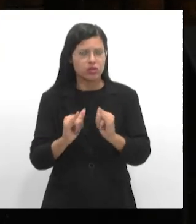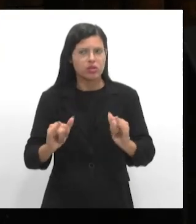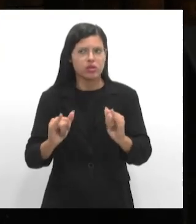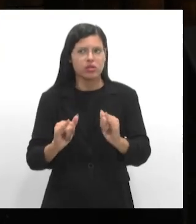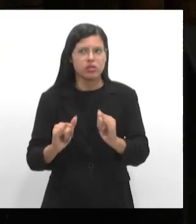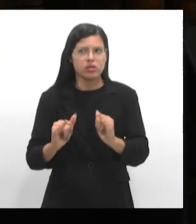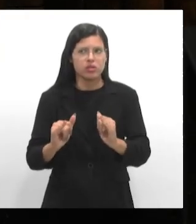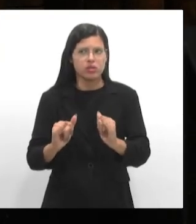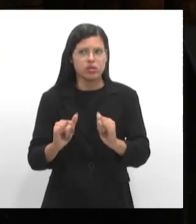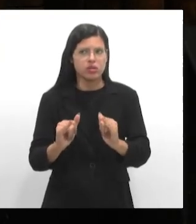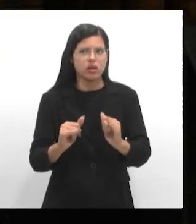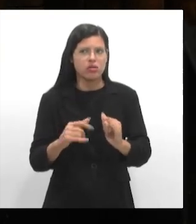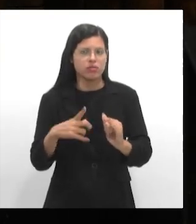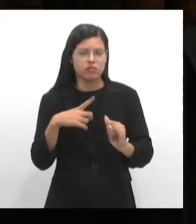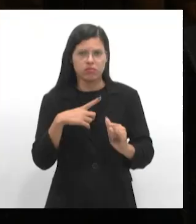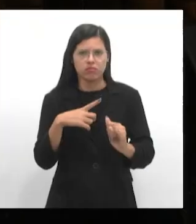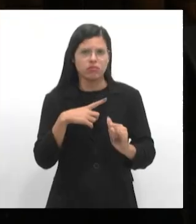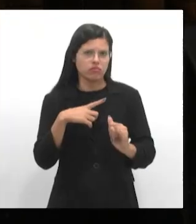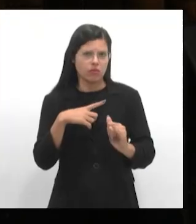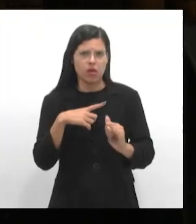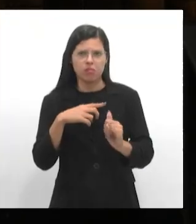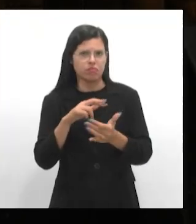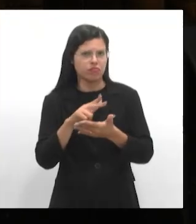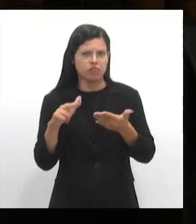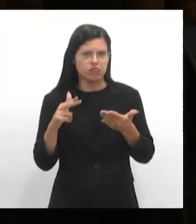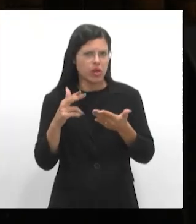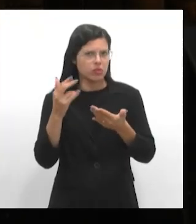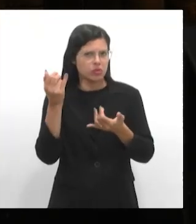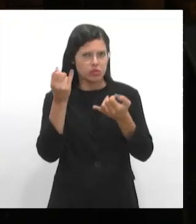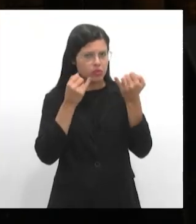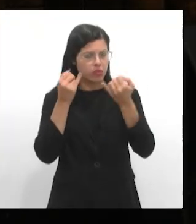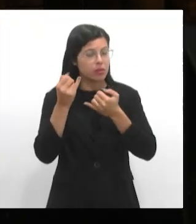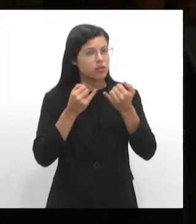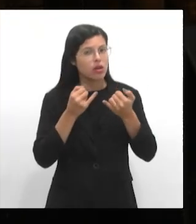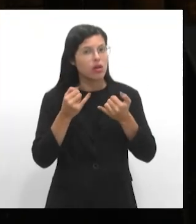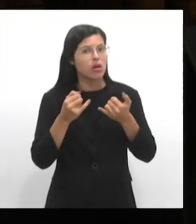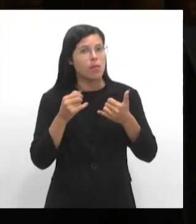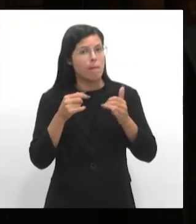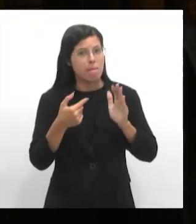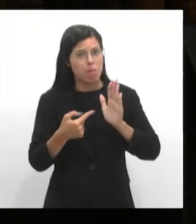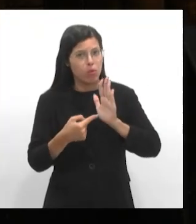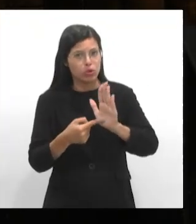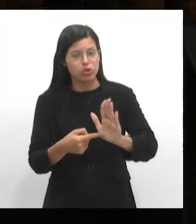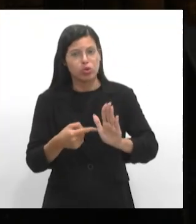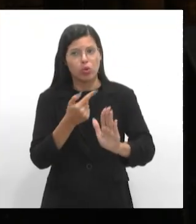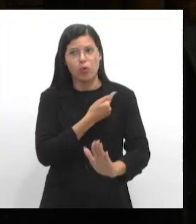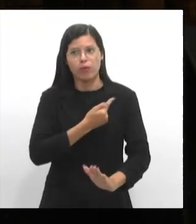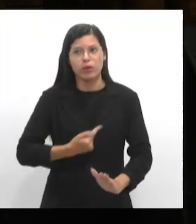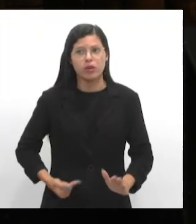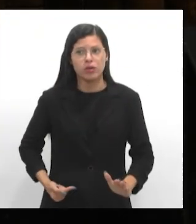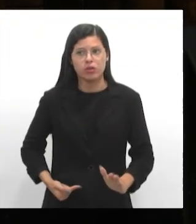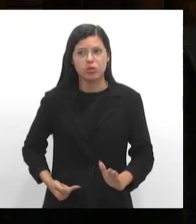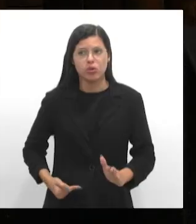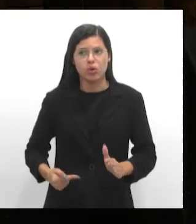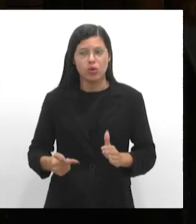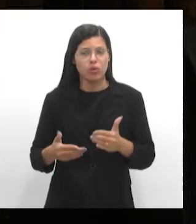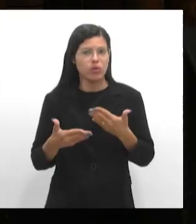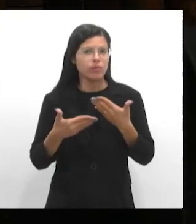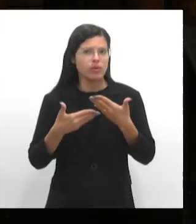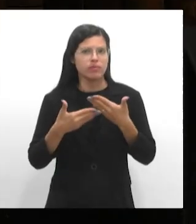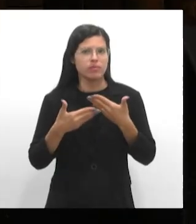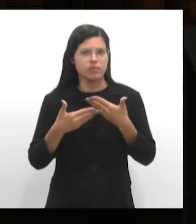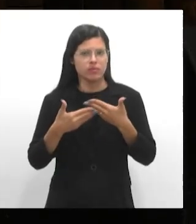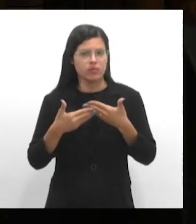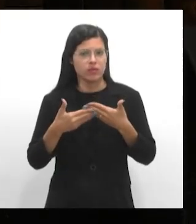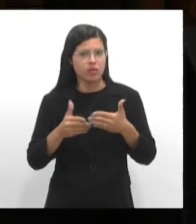está bastante amplo, dizendo que o governador está abrindo concurso para a Polícia Civil,